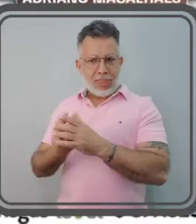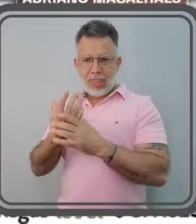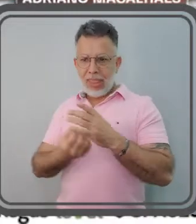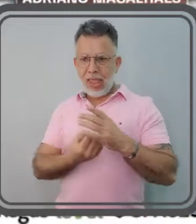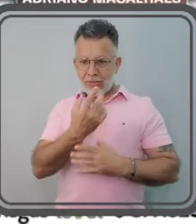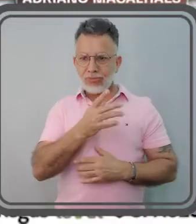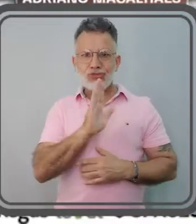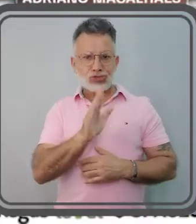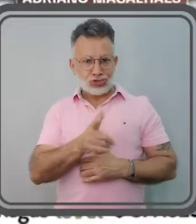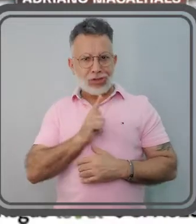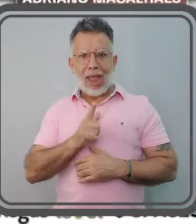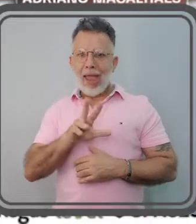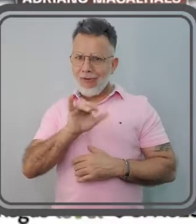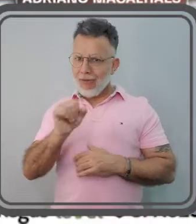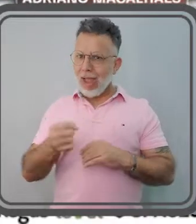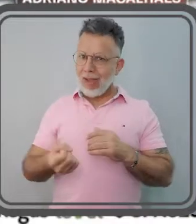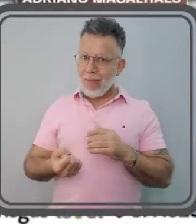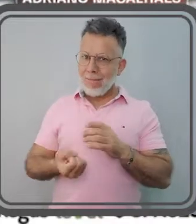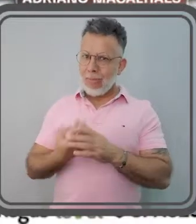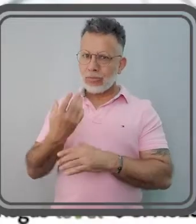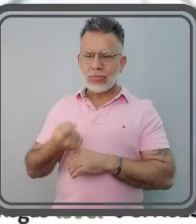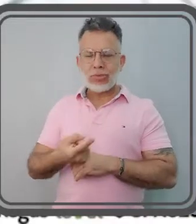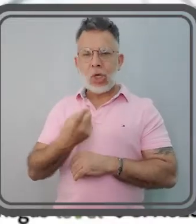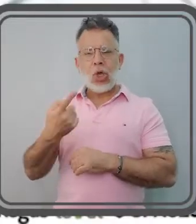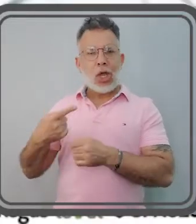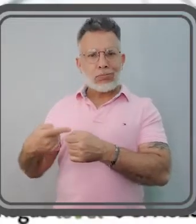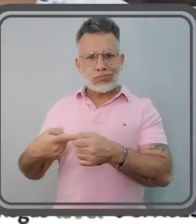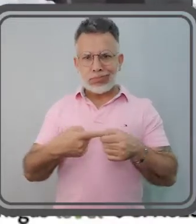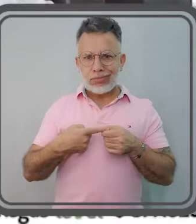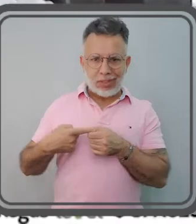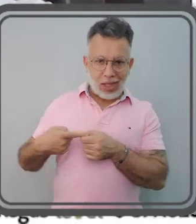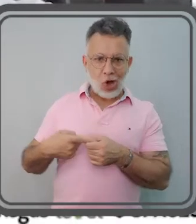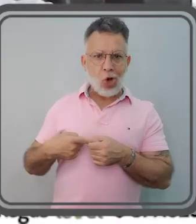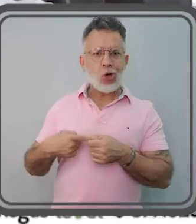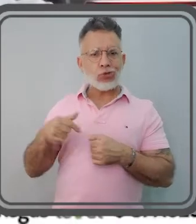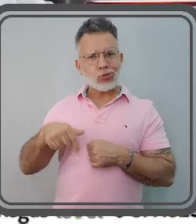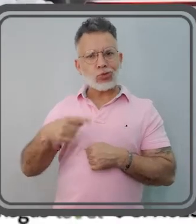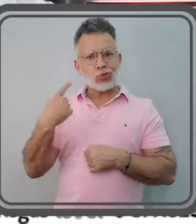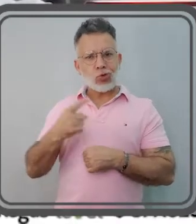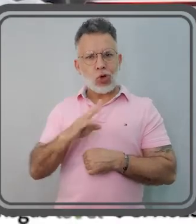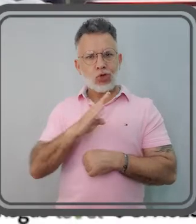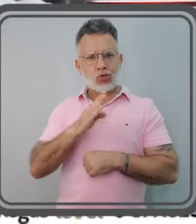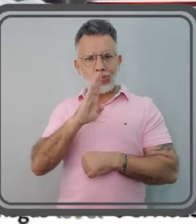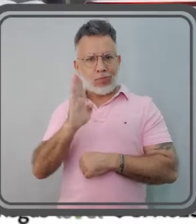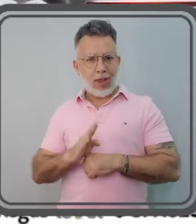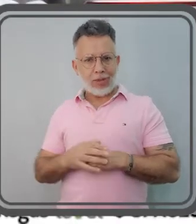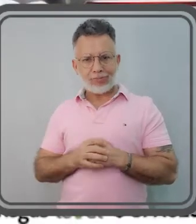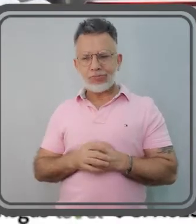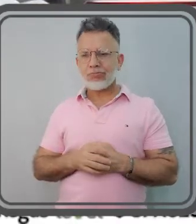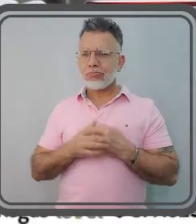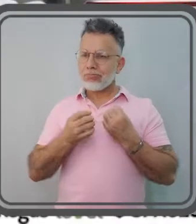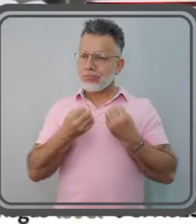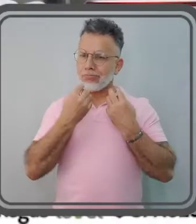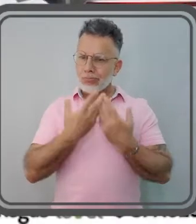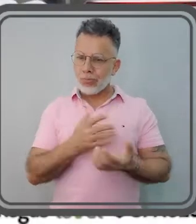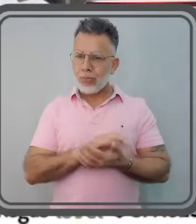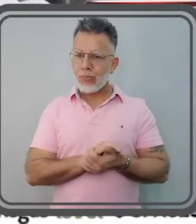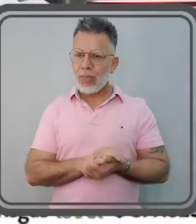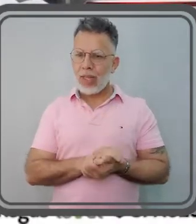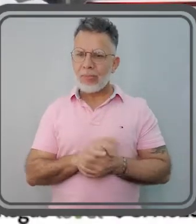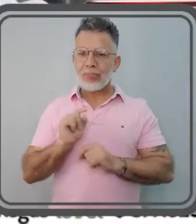país. Muito bom, muito bom. E qual que é o perfil, né, do